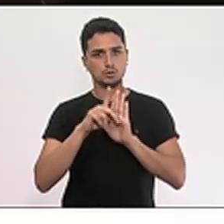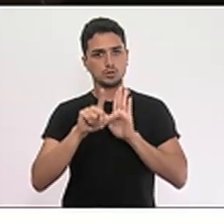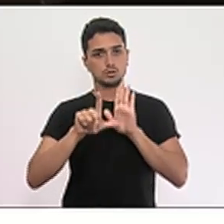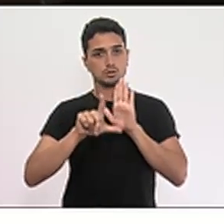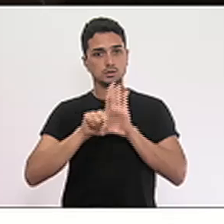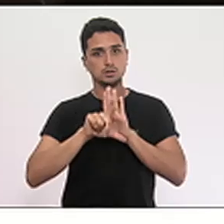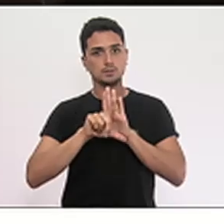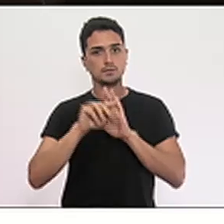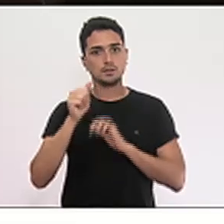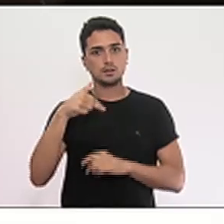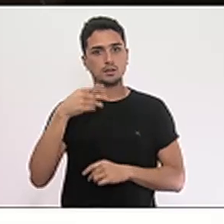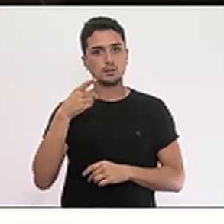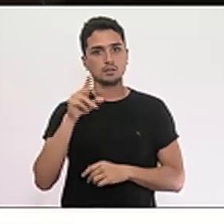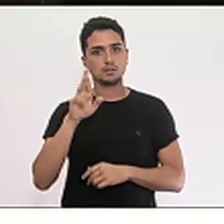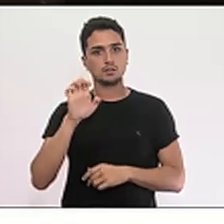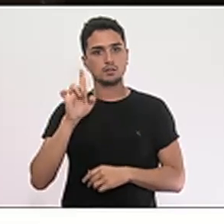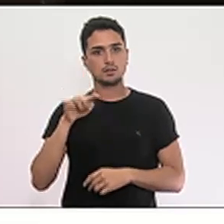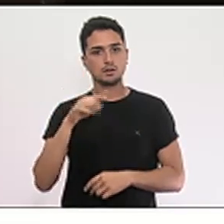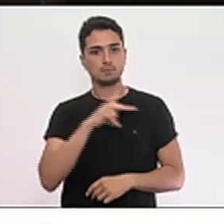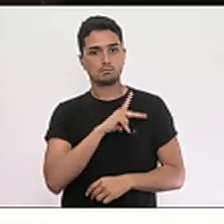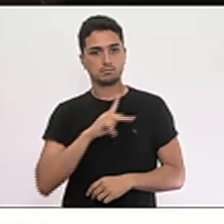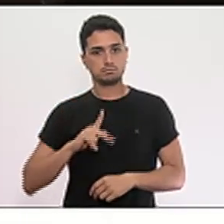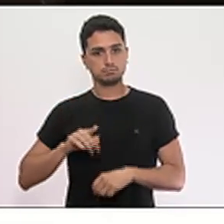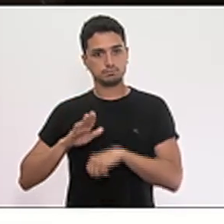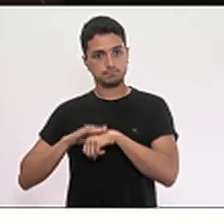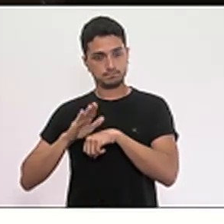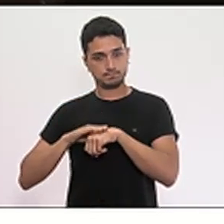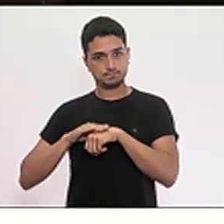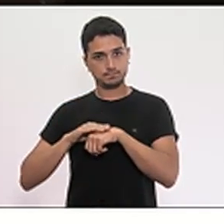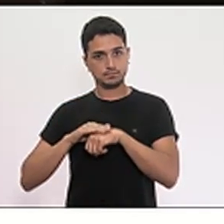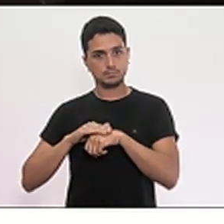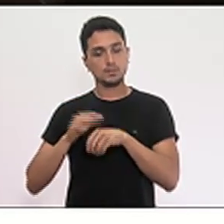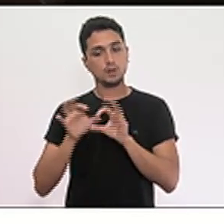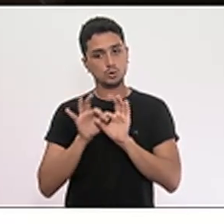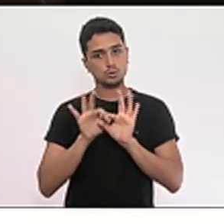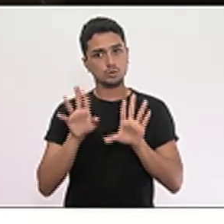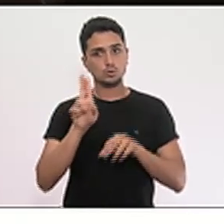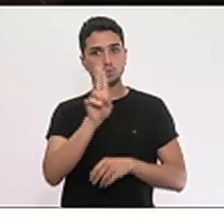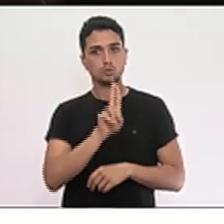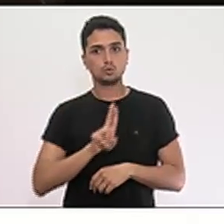que autoriza a utilizar o que será recebido a mais como os